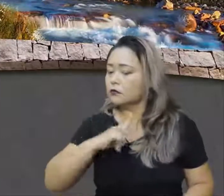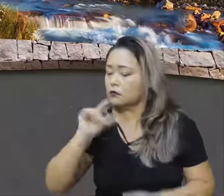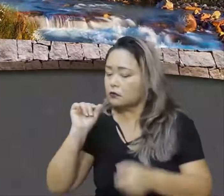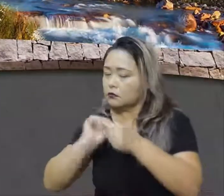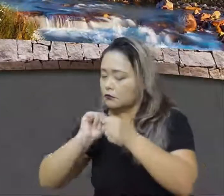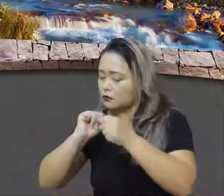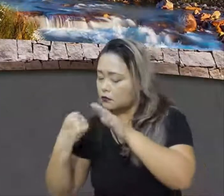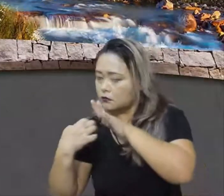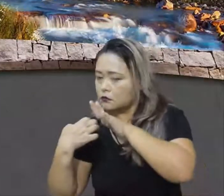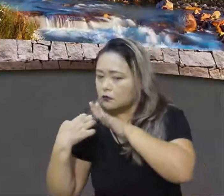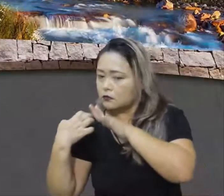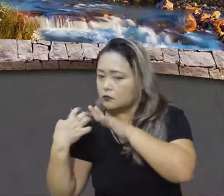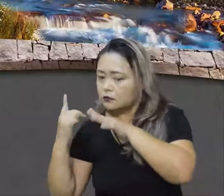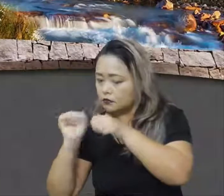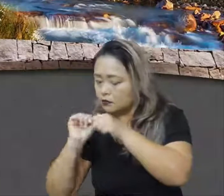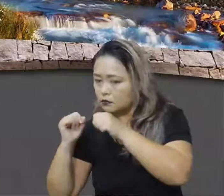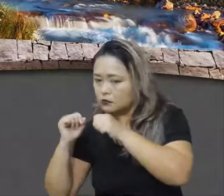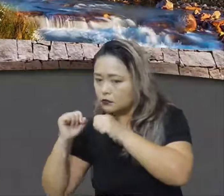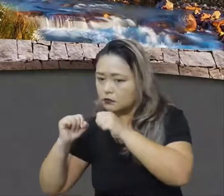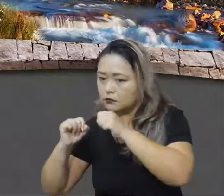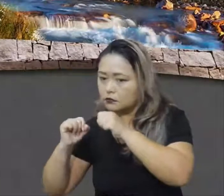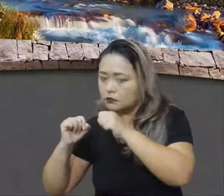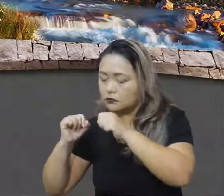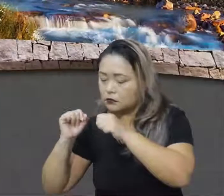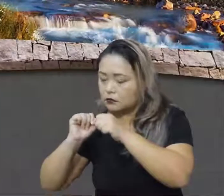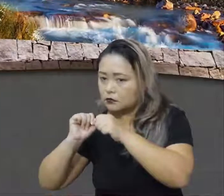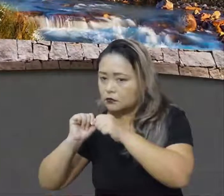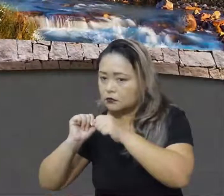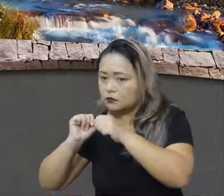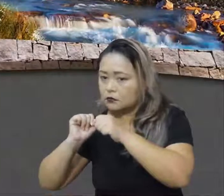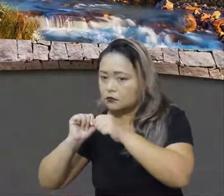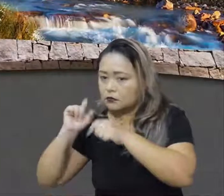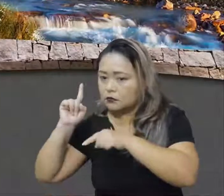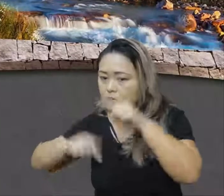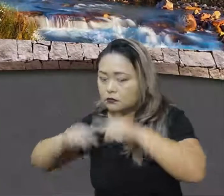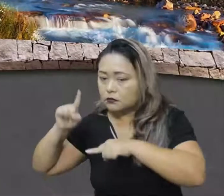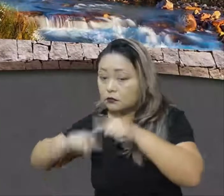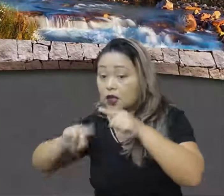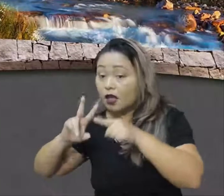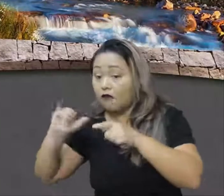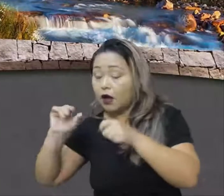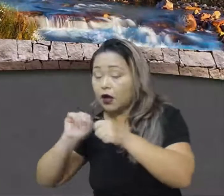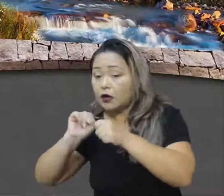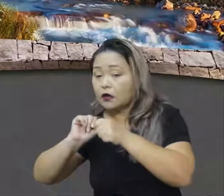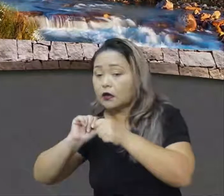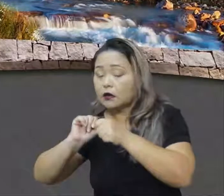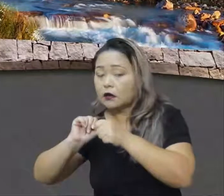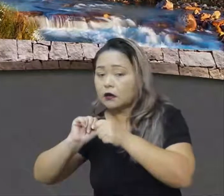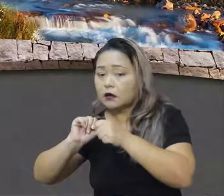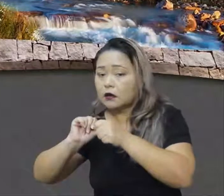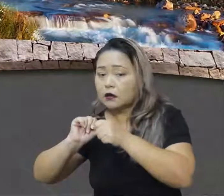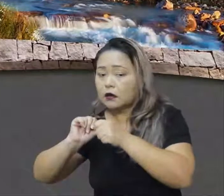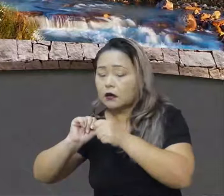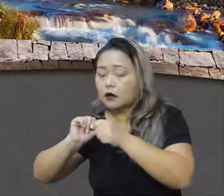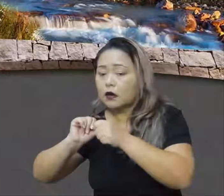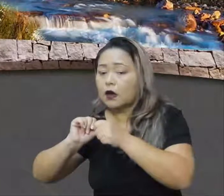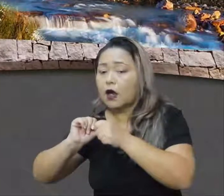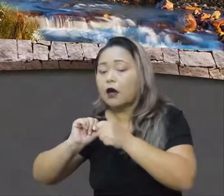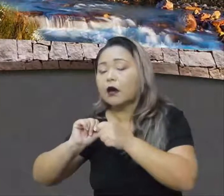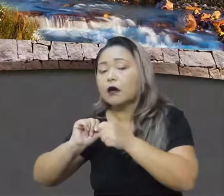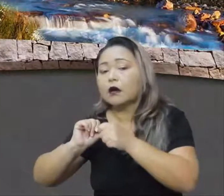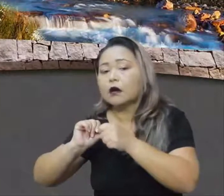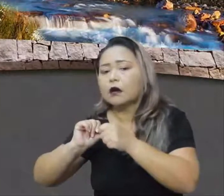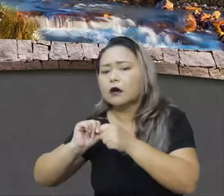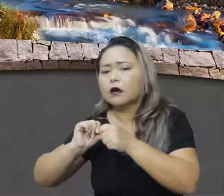produzir e que vai impactar na economia deles